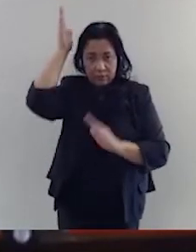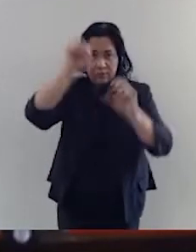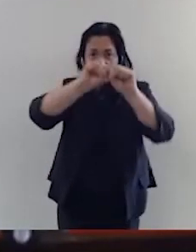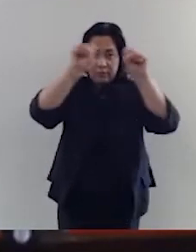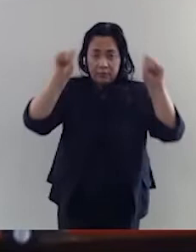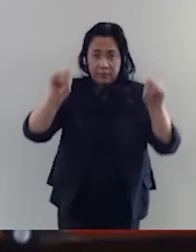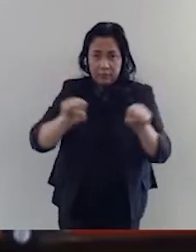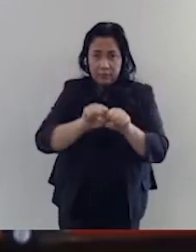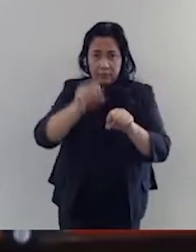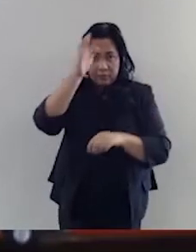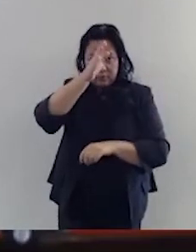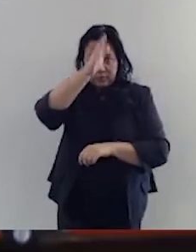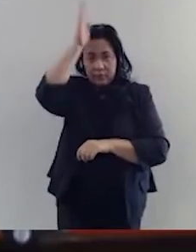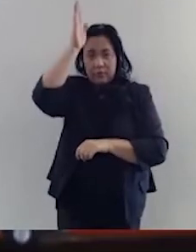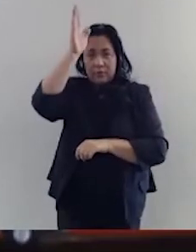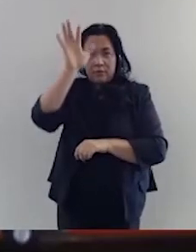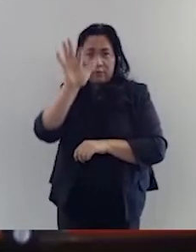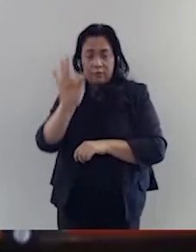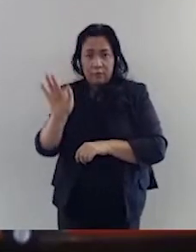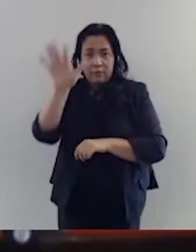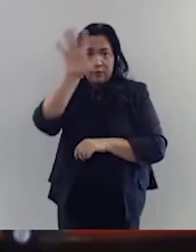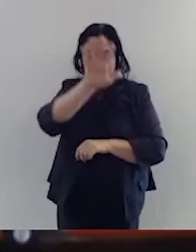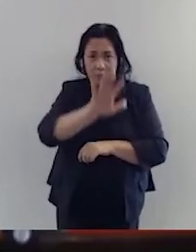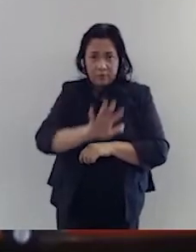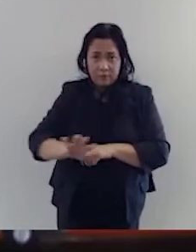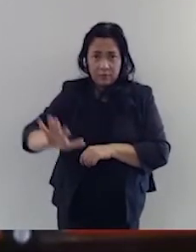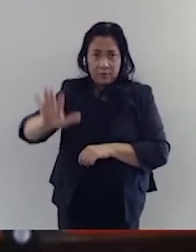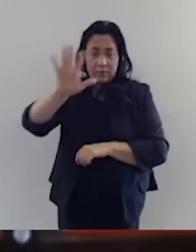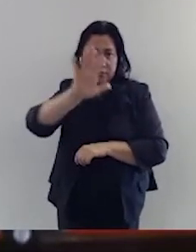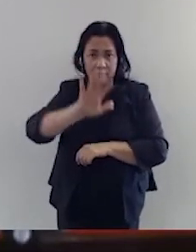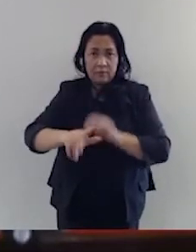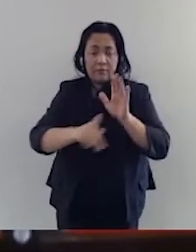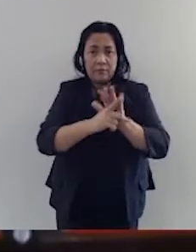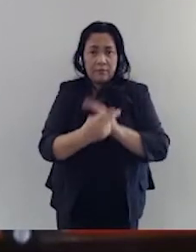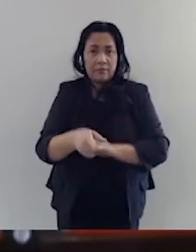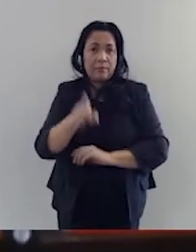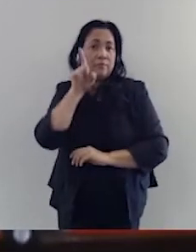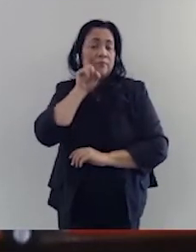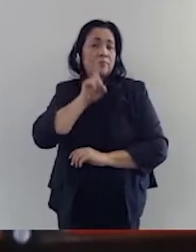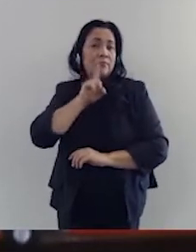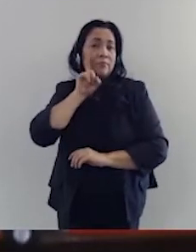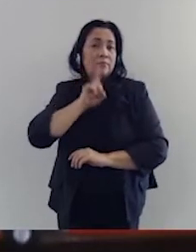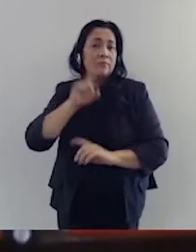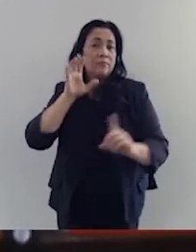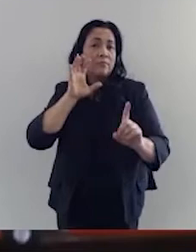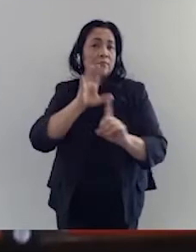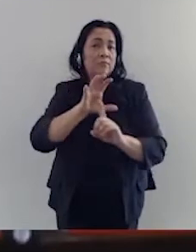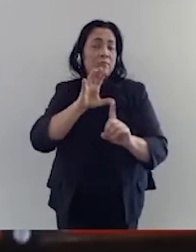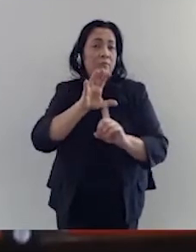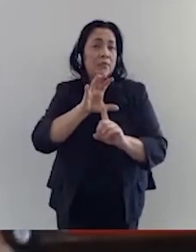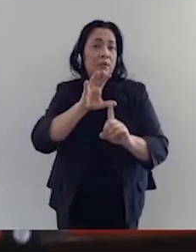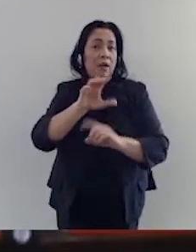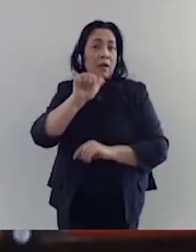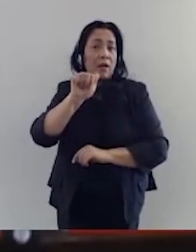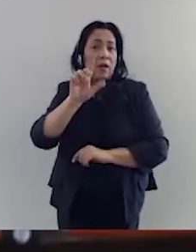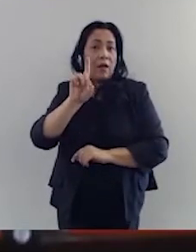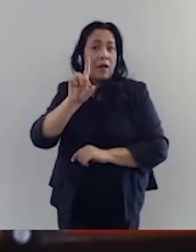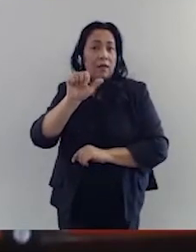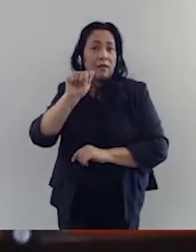republicano federativo e presidencial dos Estados Unidos, sob a influência de John Adams, que, embora não tenha